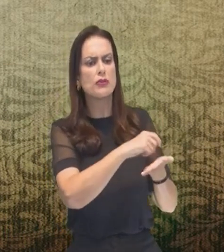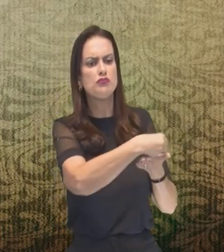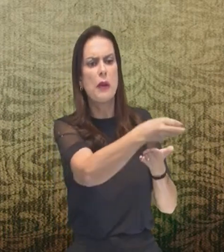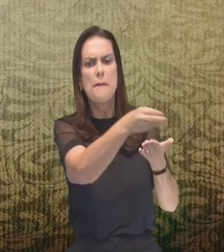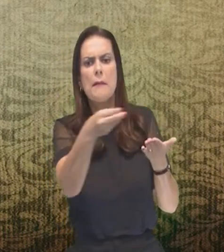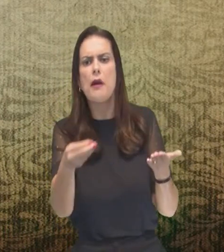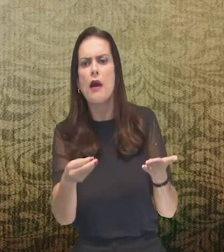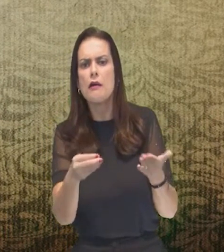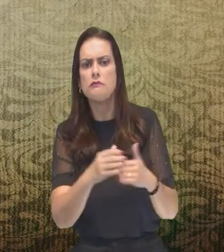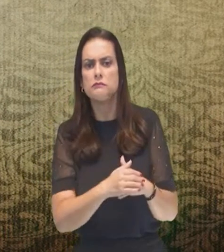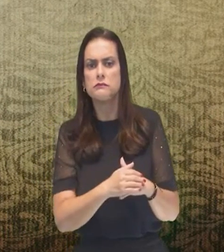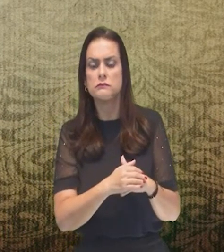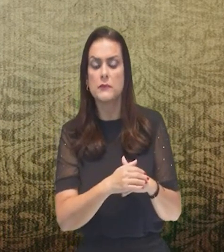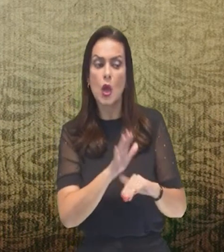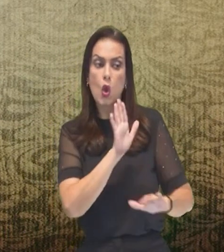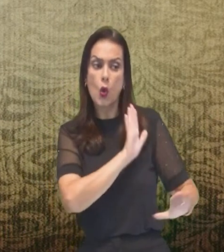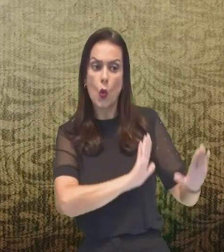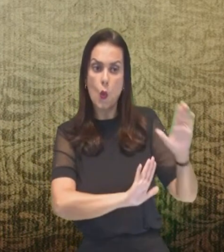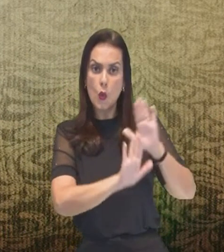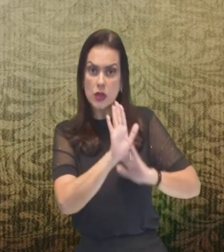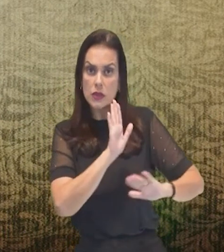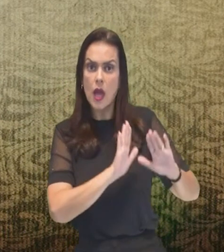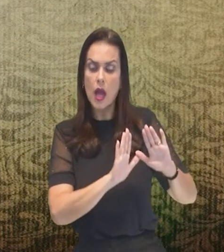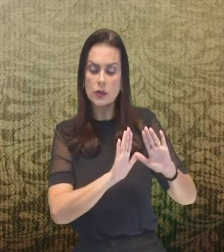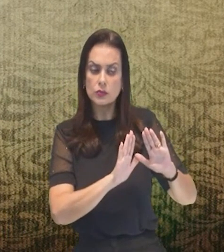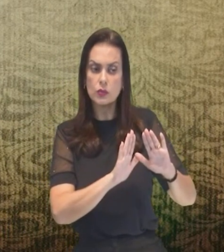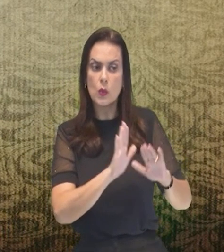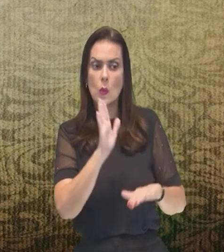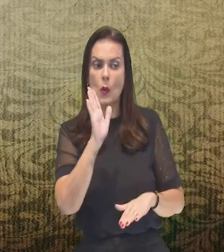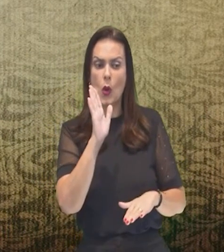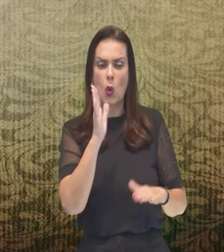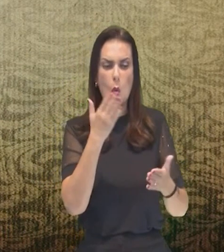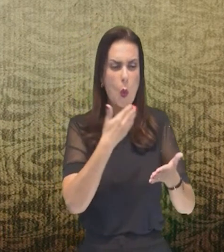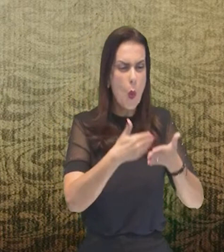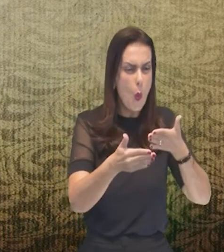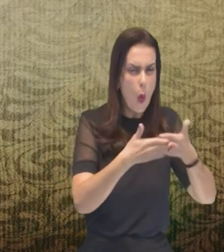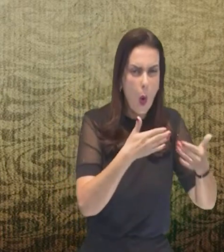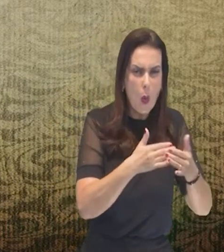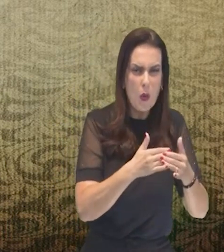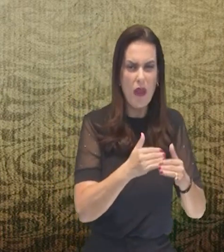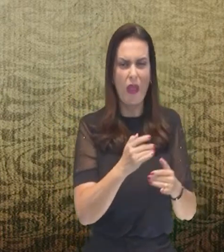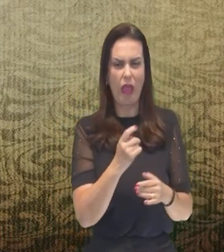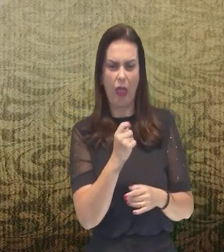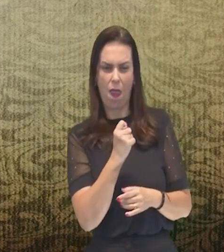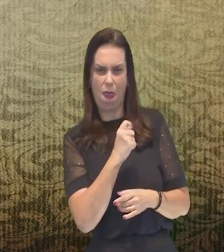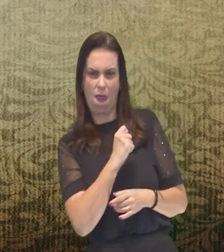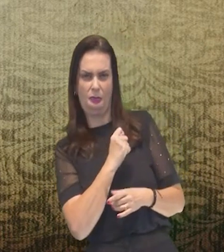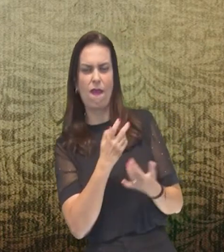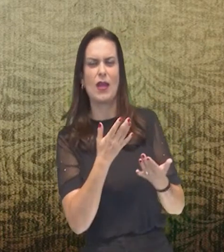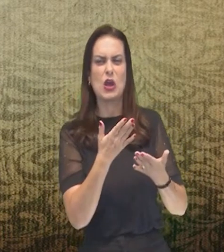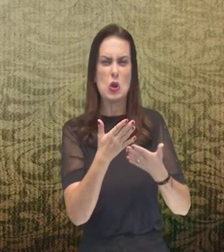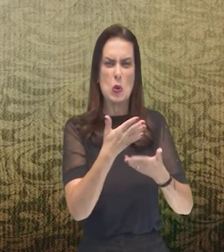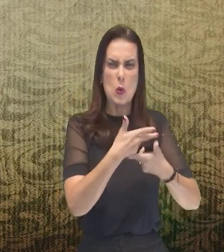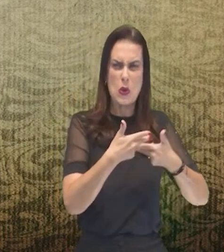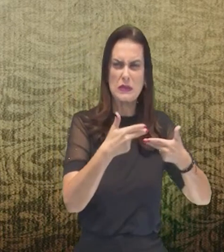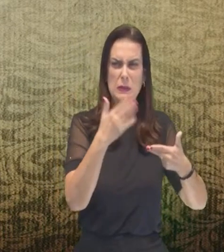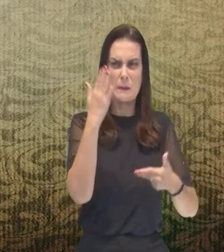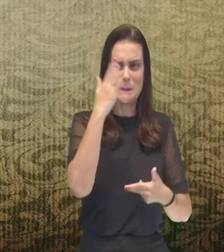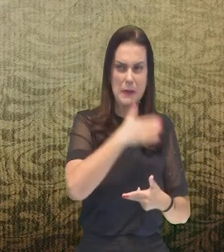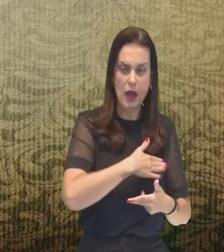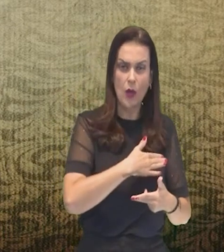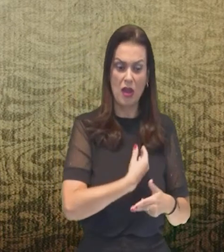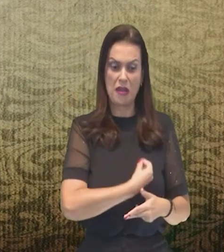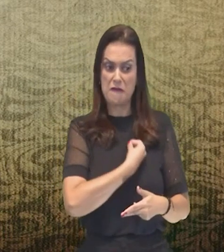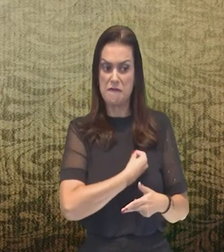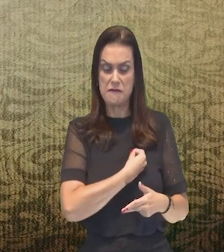recomendou: Tende cuidado e guardai-vos de toda e qualquer avareza, porque a vida de um homem